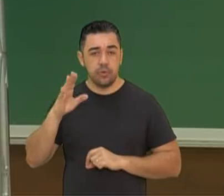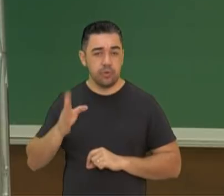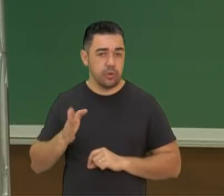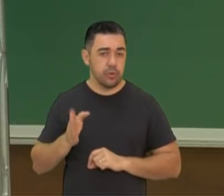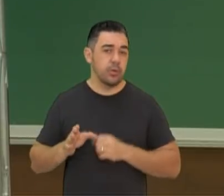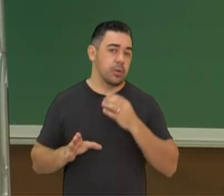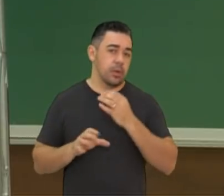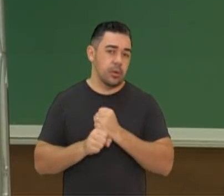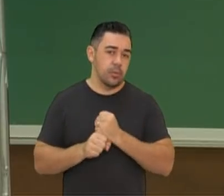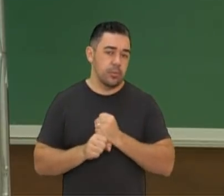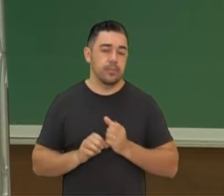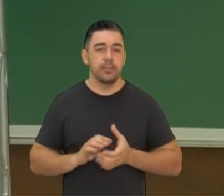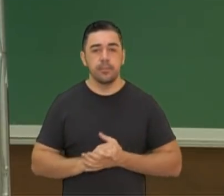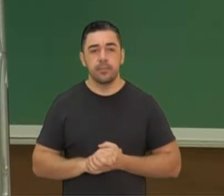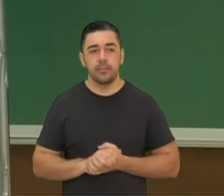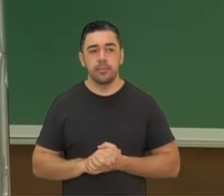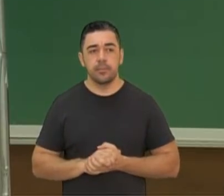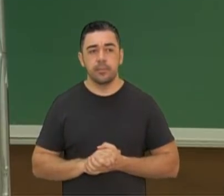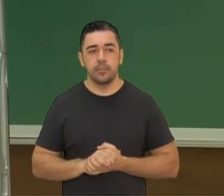ali também.